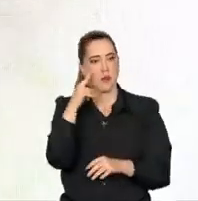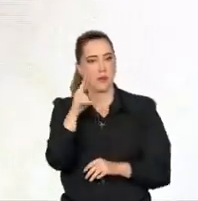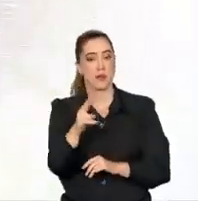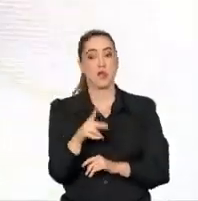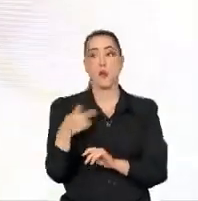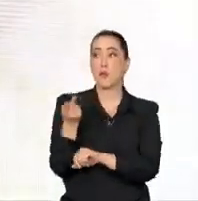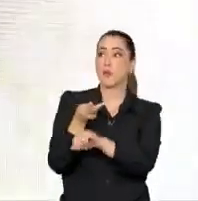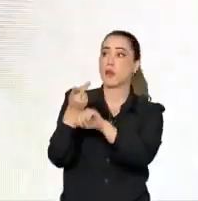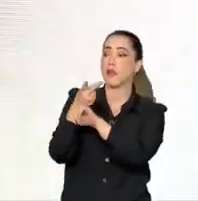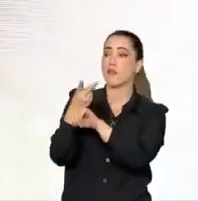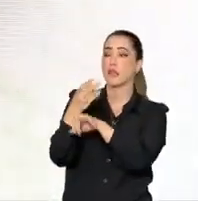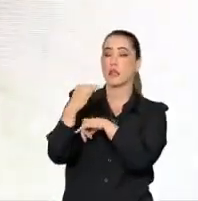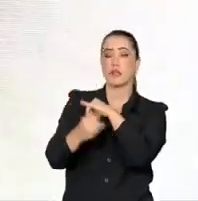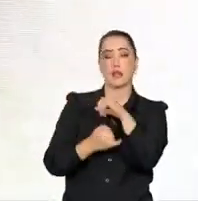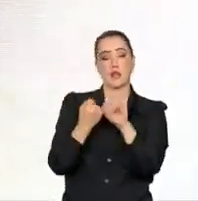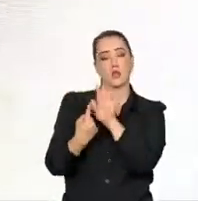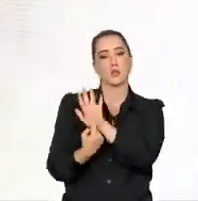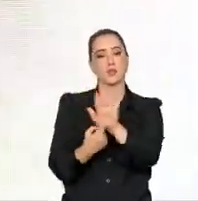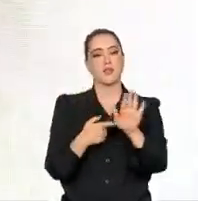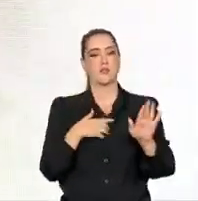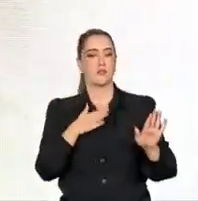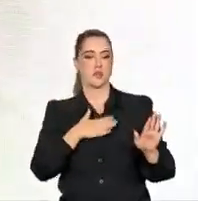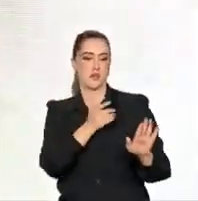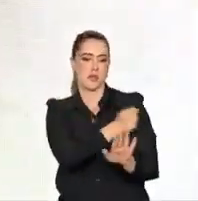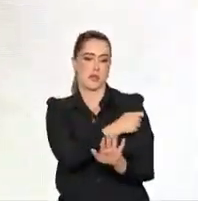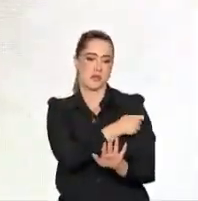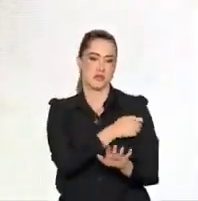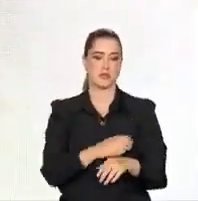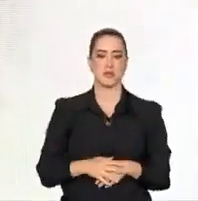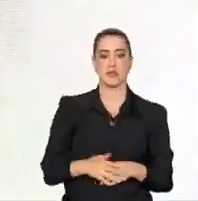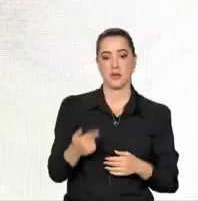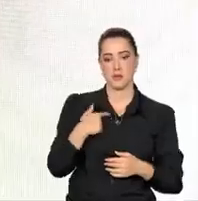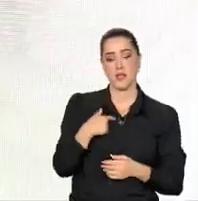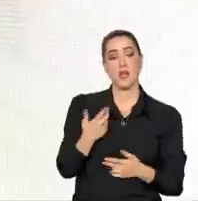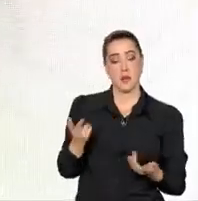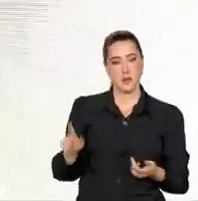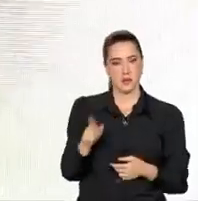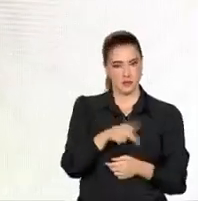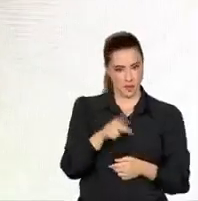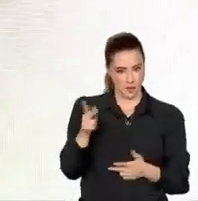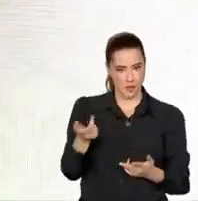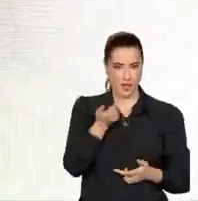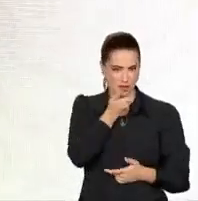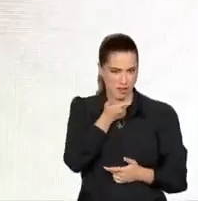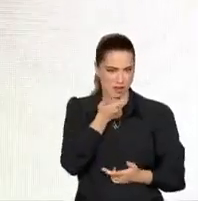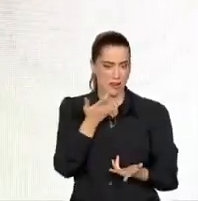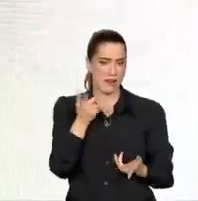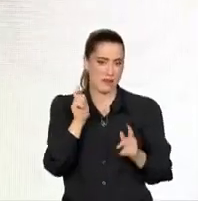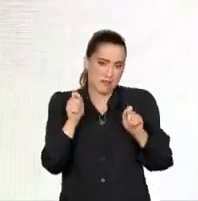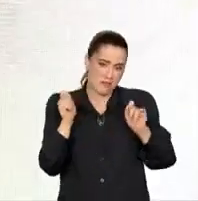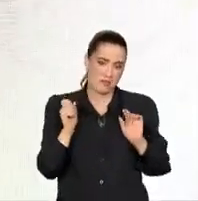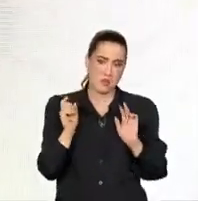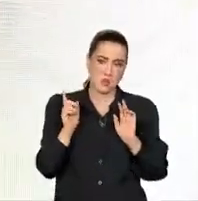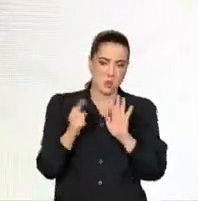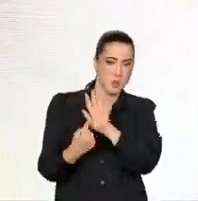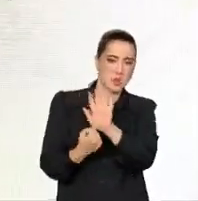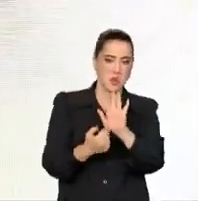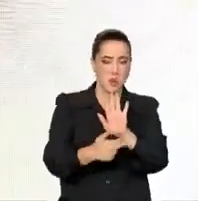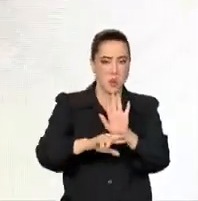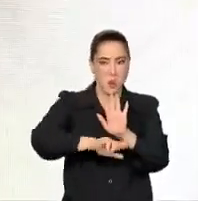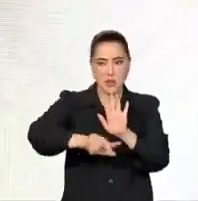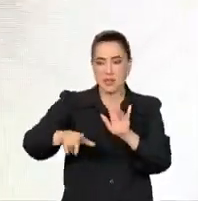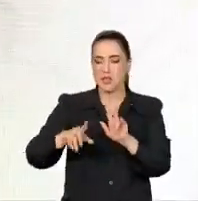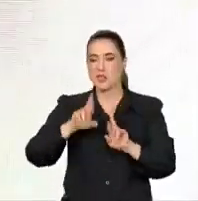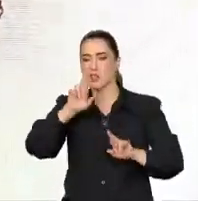levava para os meus alunos. É isso, a professora de inglês tinha que ser um pouquinho legal, né? Trazia, assim, umas coisas diferentes para eles. E ele falava,